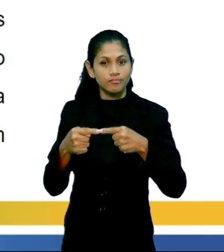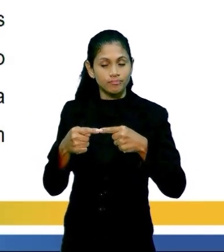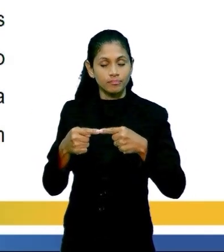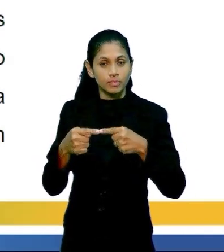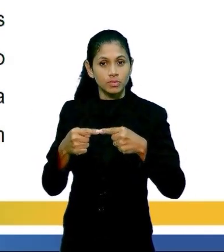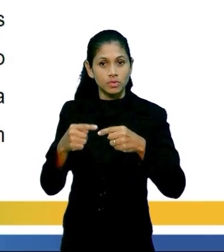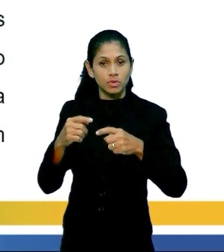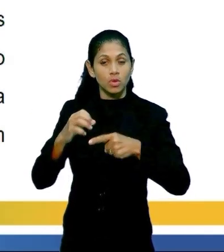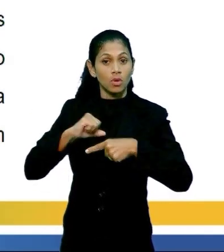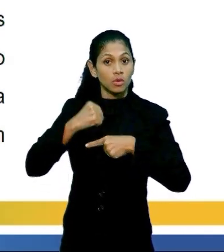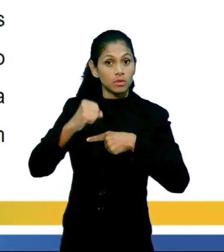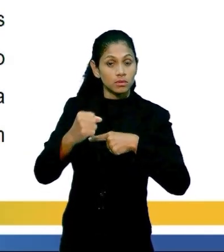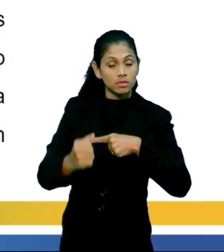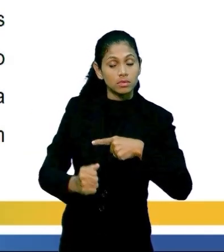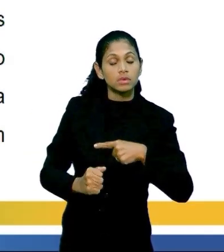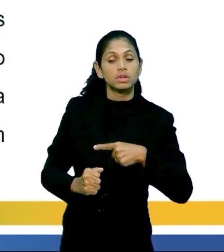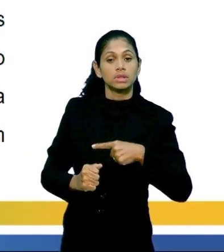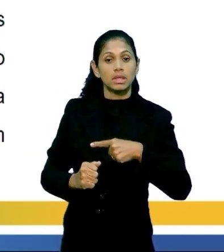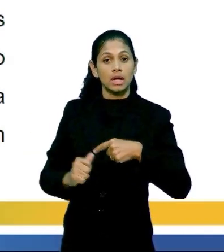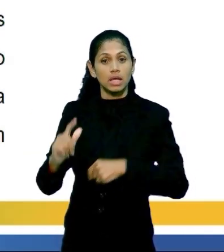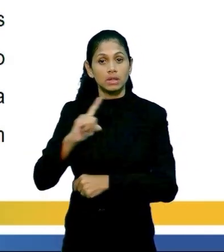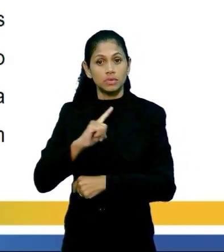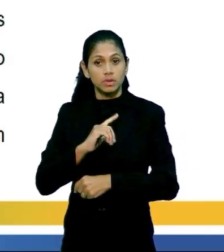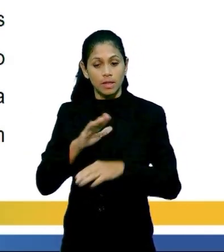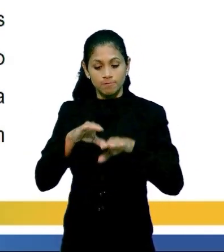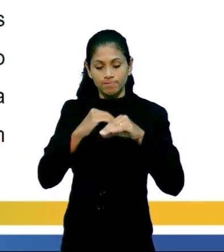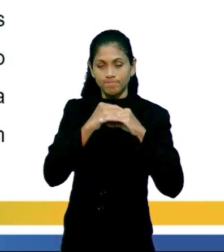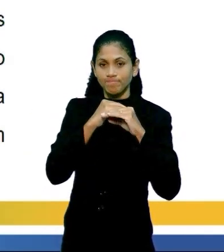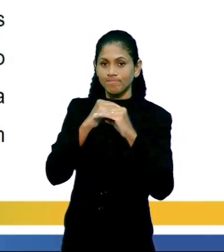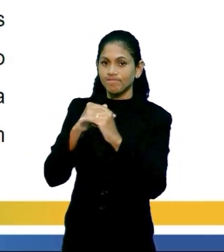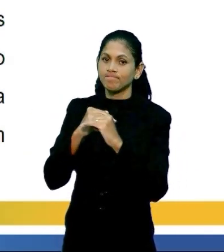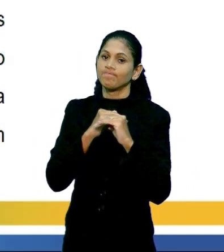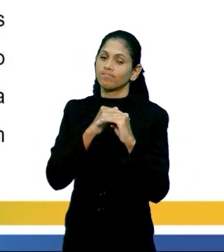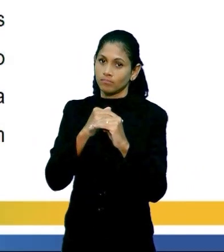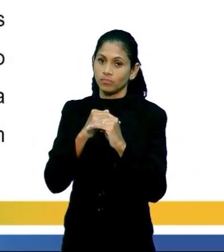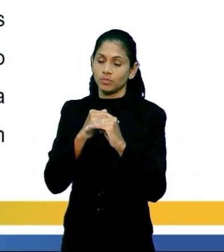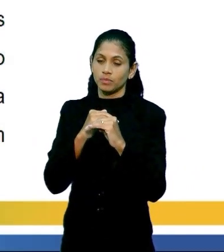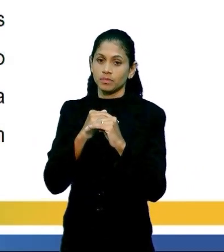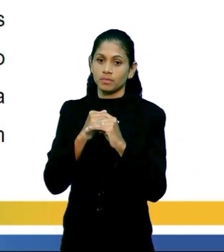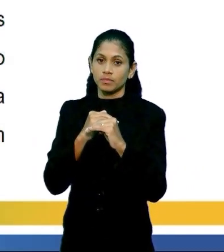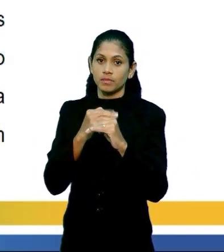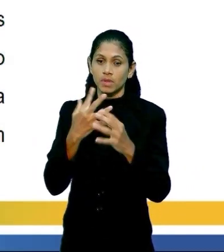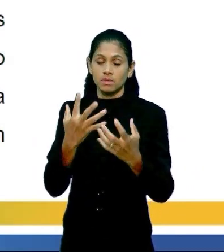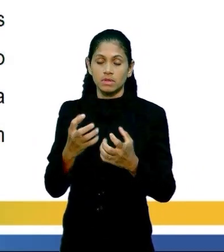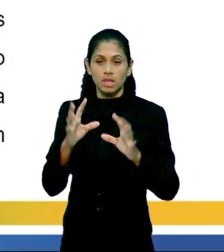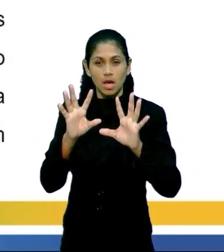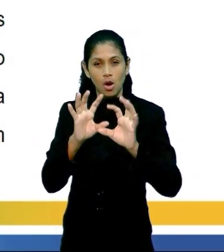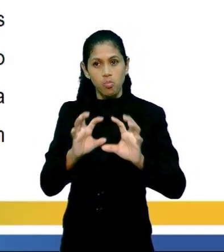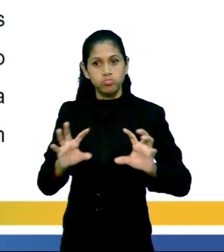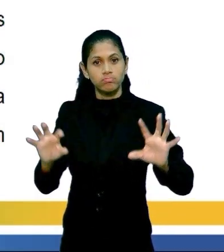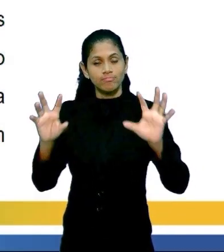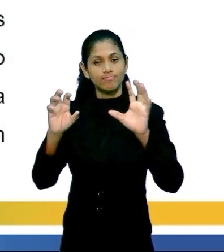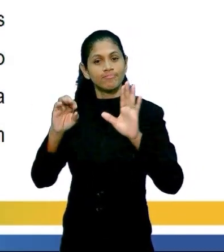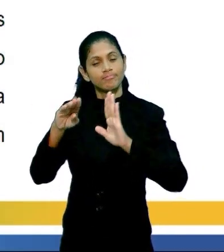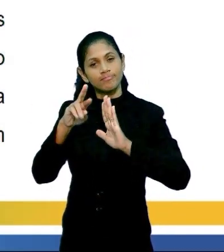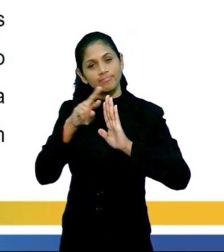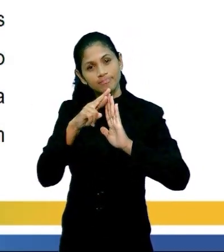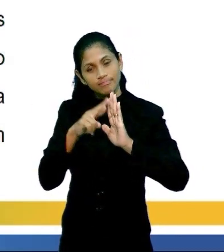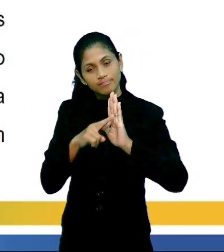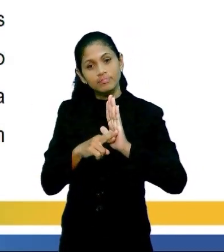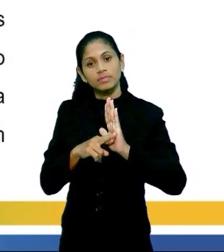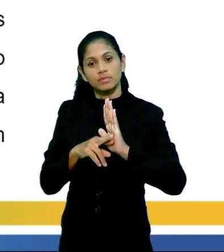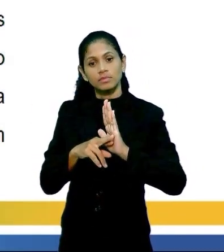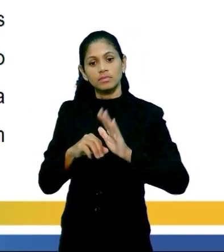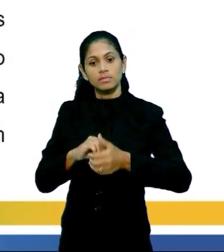tendem a adquirir estabilidade assumindo a configuração eletrônica de gás nobre. Dentre